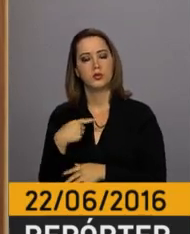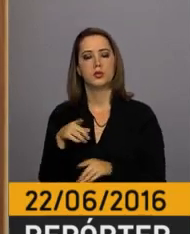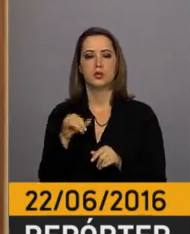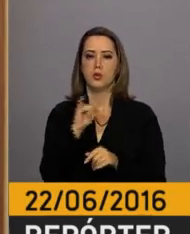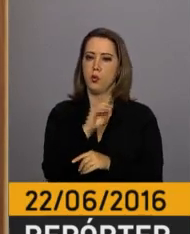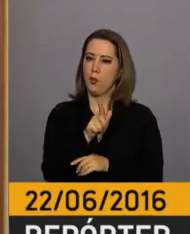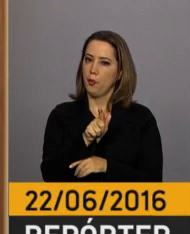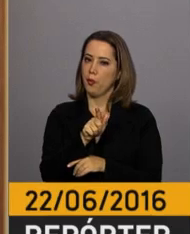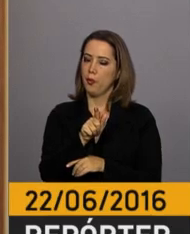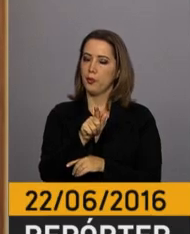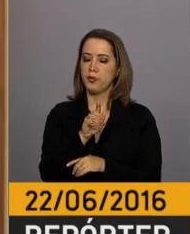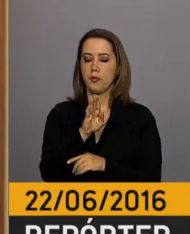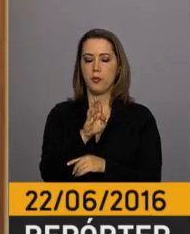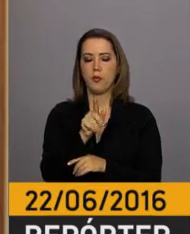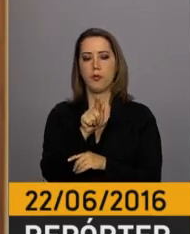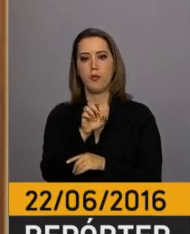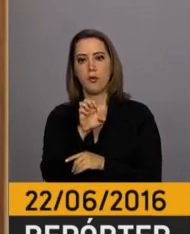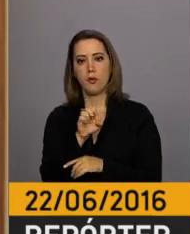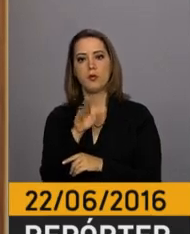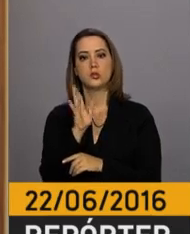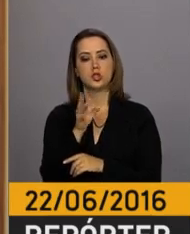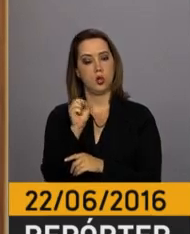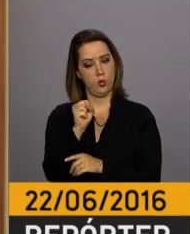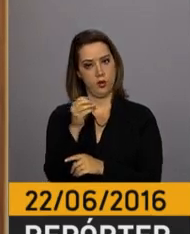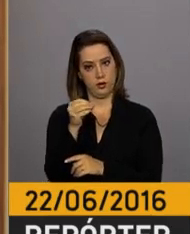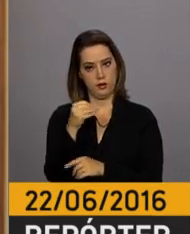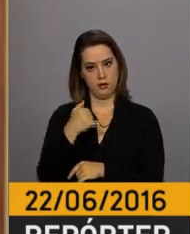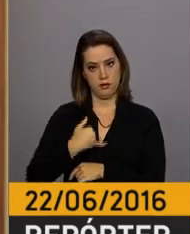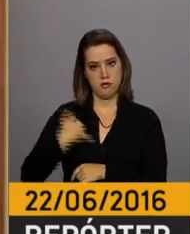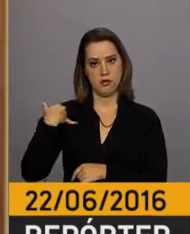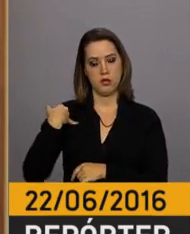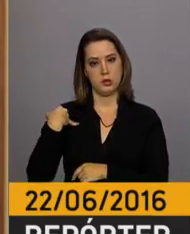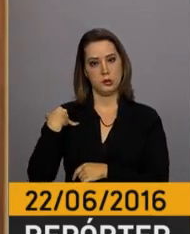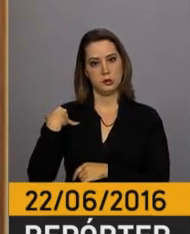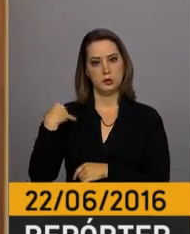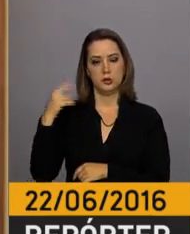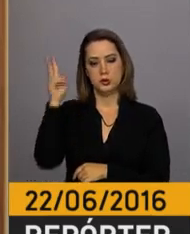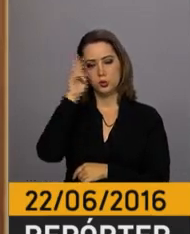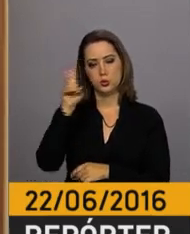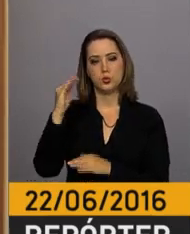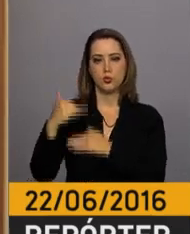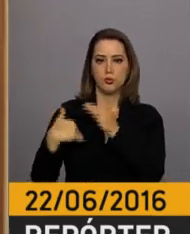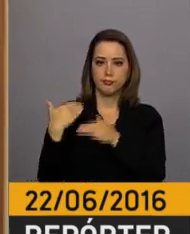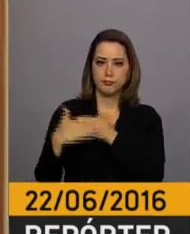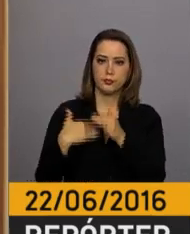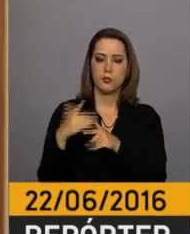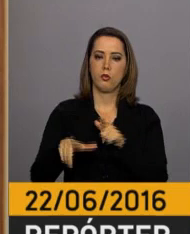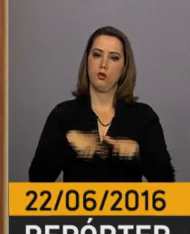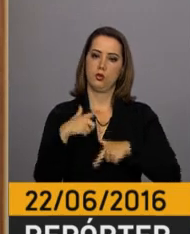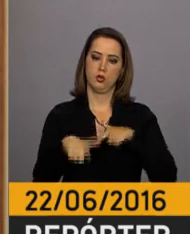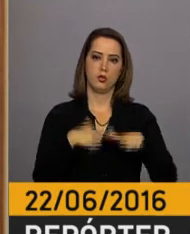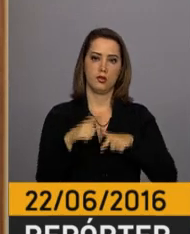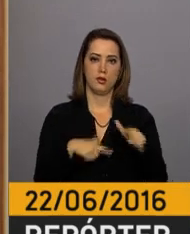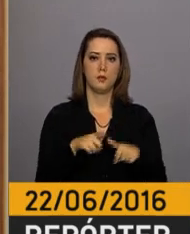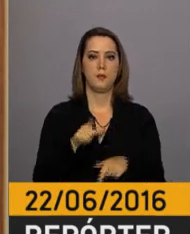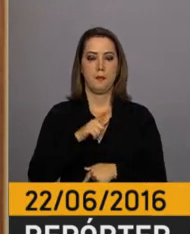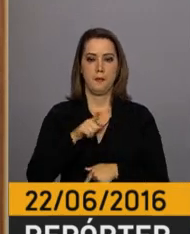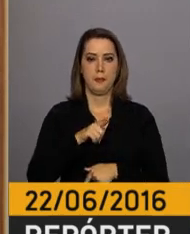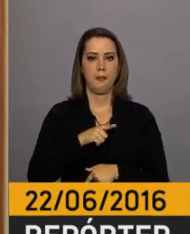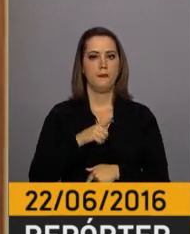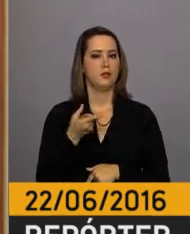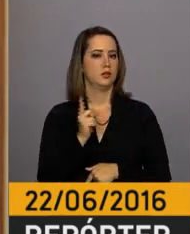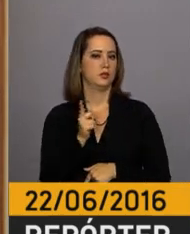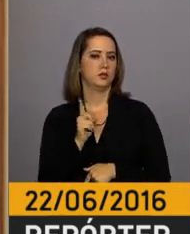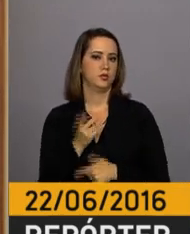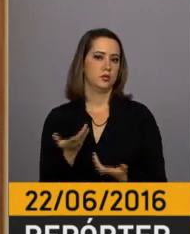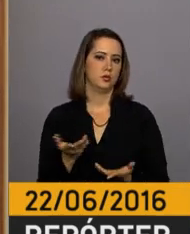né 80 anos de história e que terá né Eh não não é despiciendo dizer